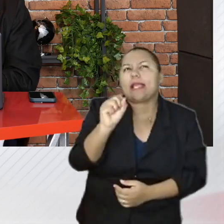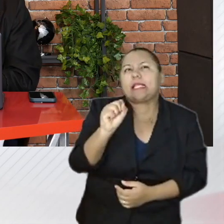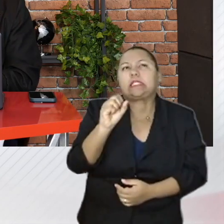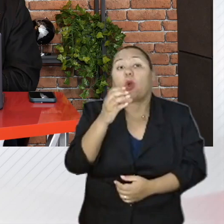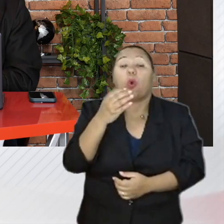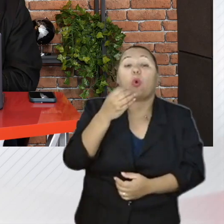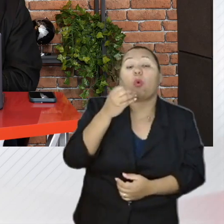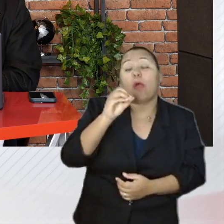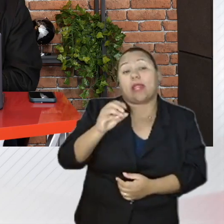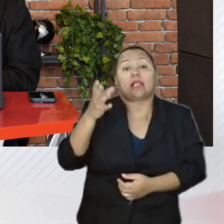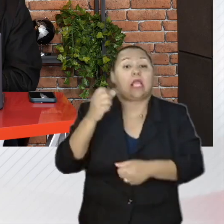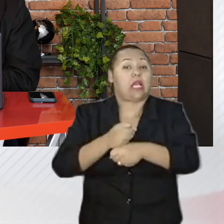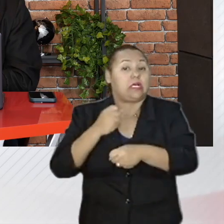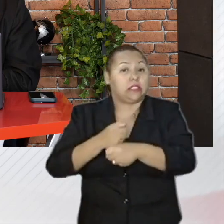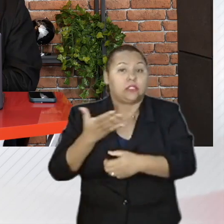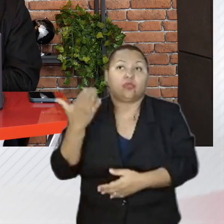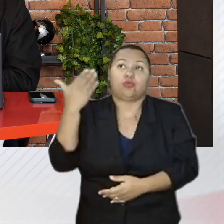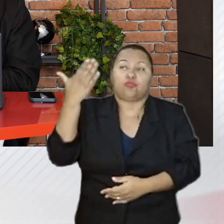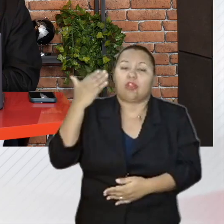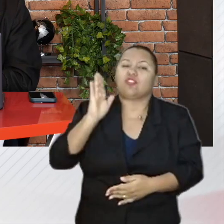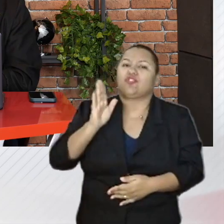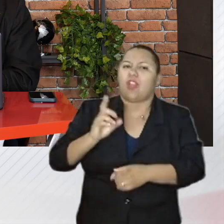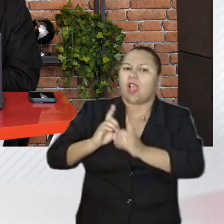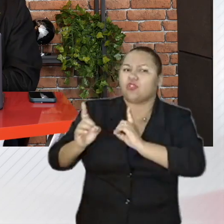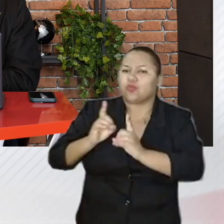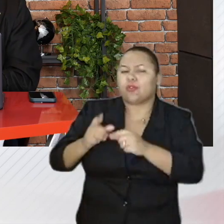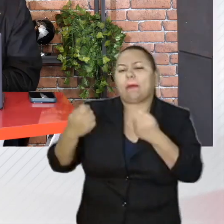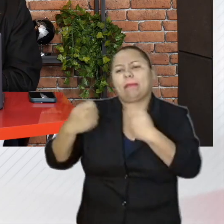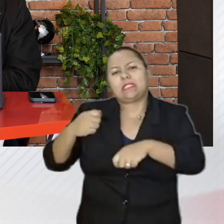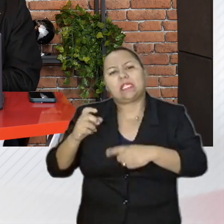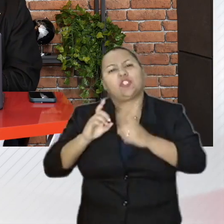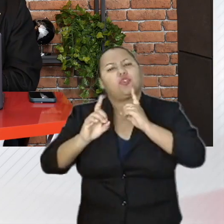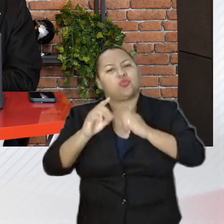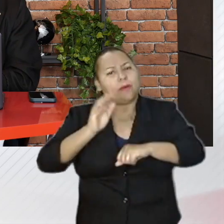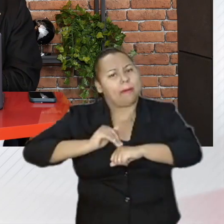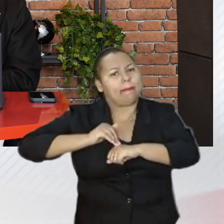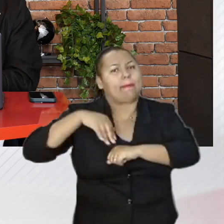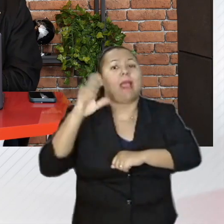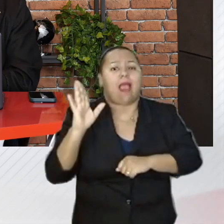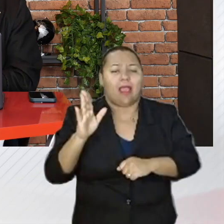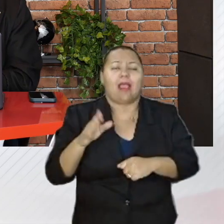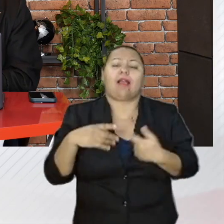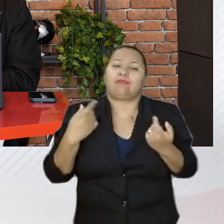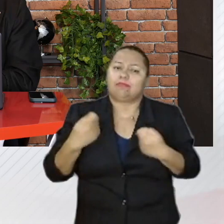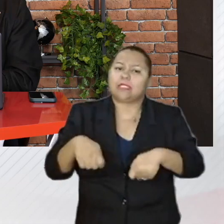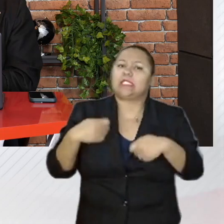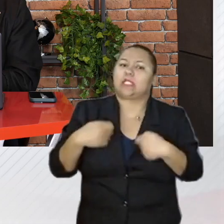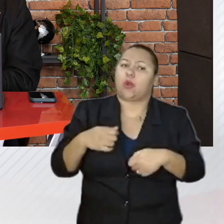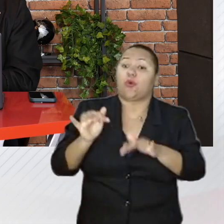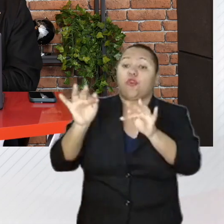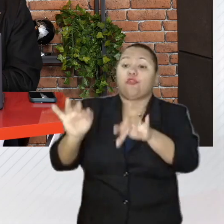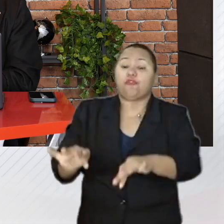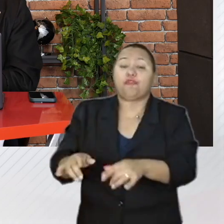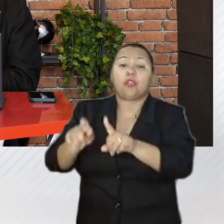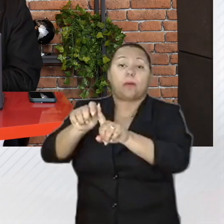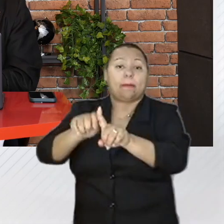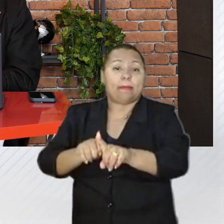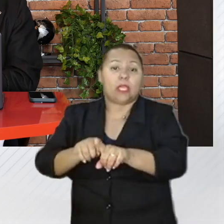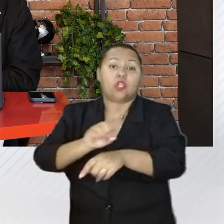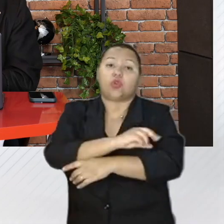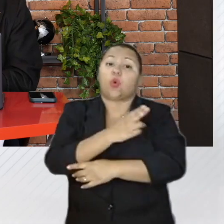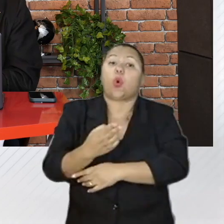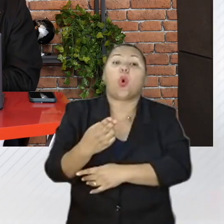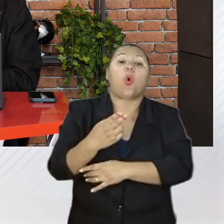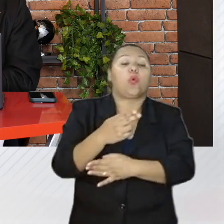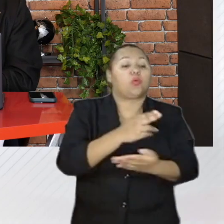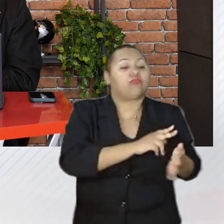e tem gente que fala que não precisa discutir ainda, discutir mais, no final do mês ou na primeira semana. Pelo menos é